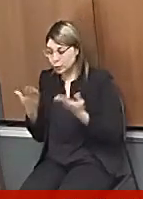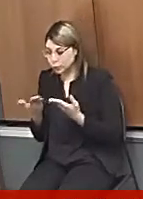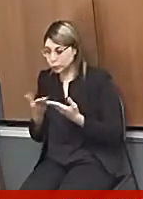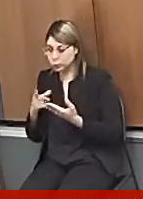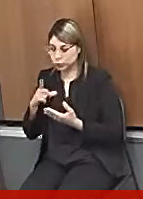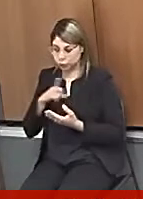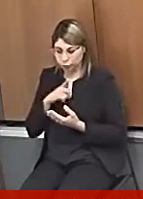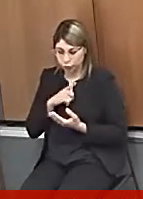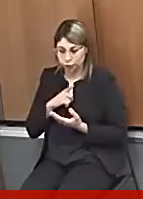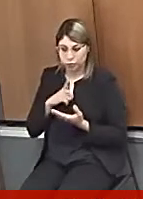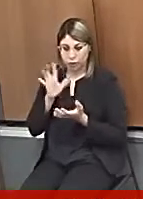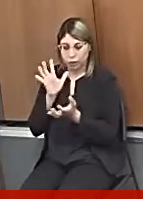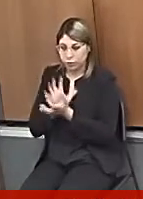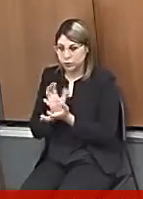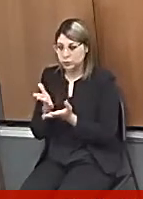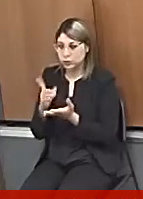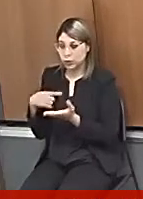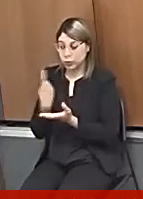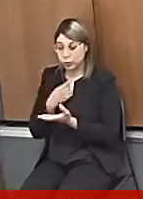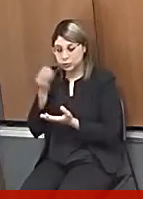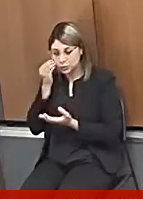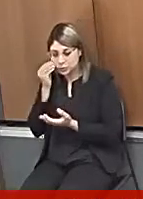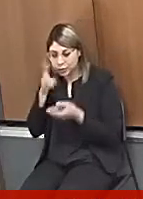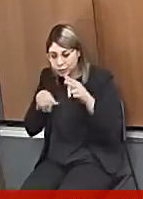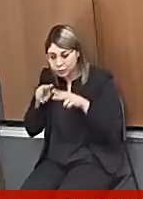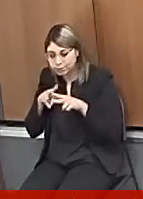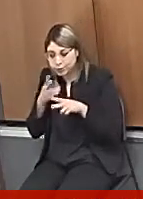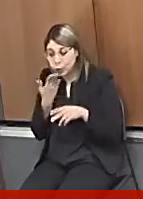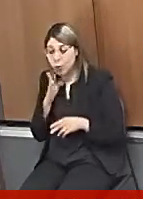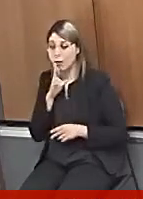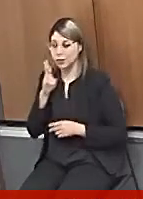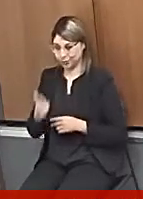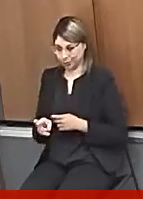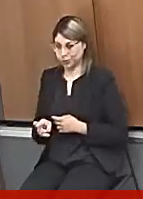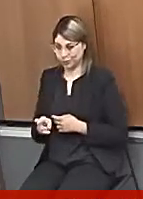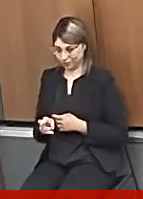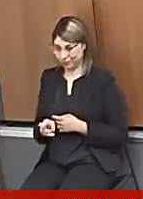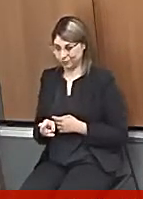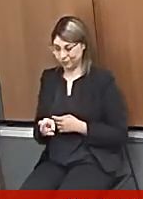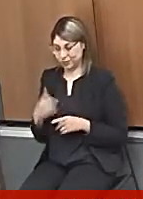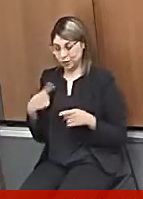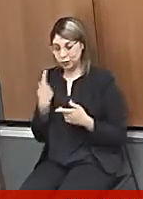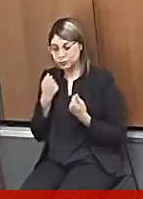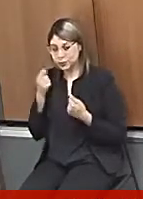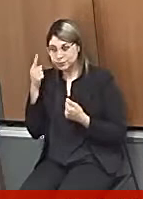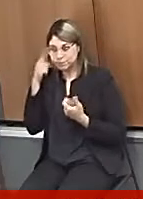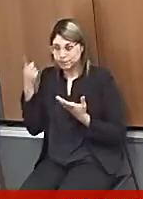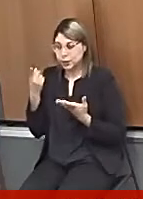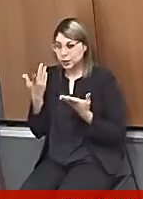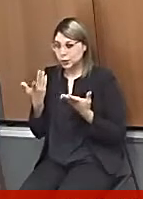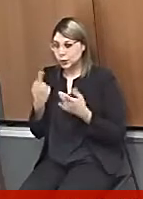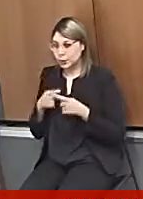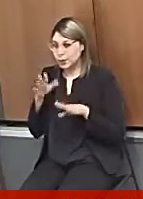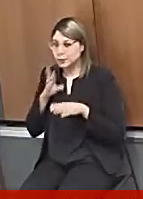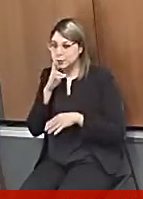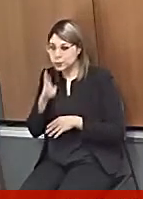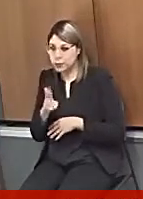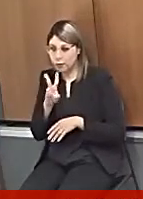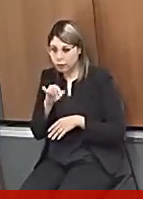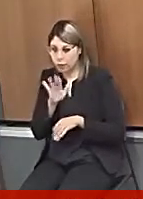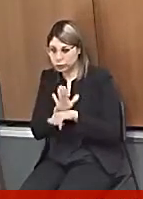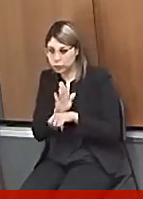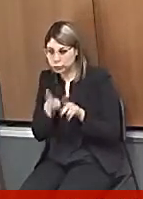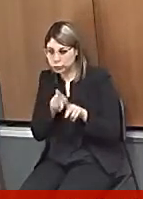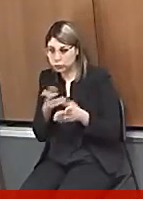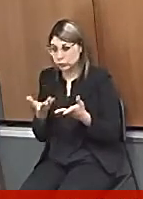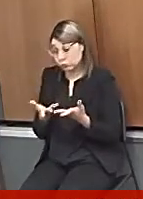está colocado possamos avaliar as respostas e às vezes nós temos que ser um pouco criativos e de repente essa resposta vai atender um pouco